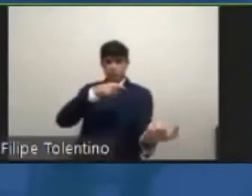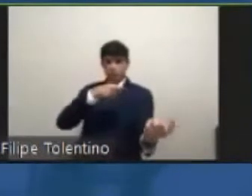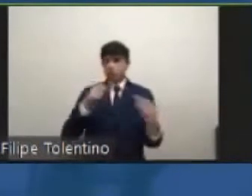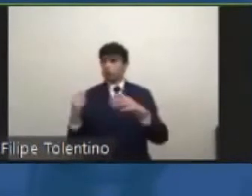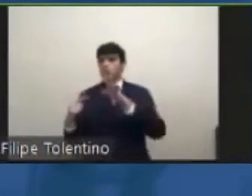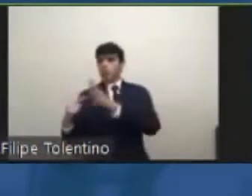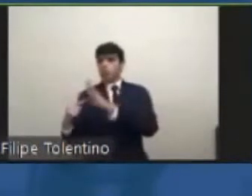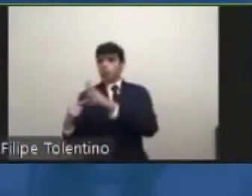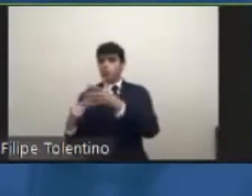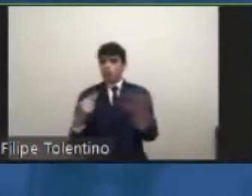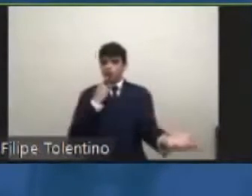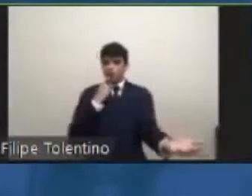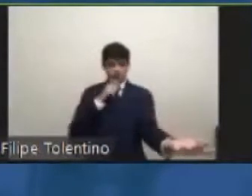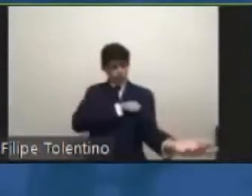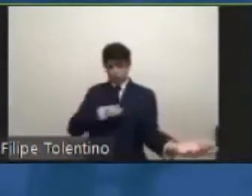são